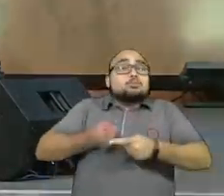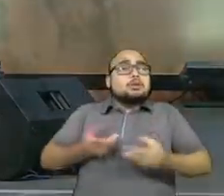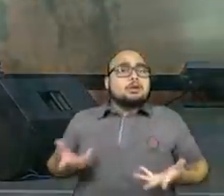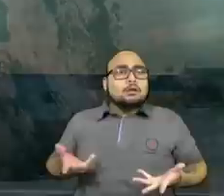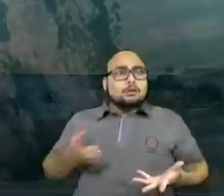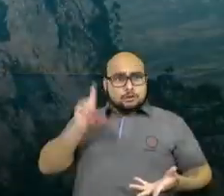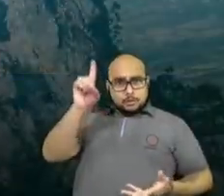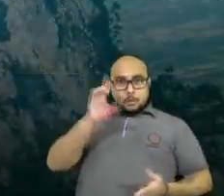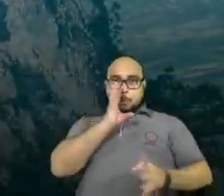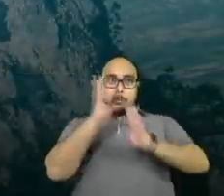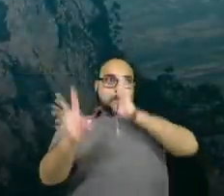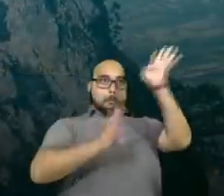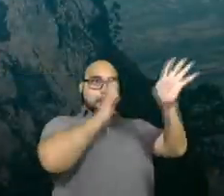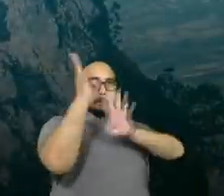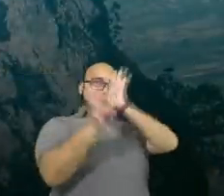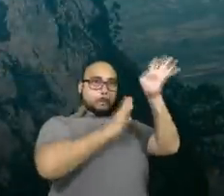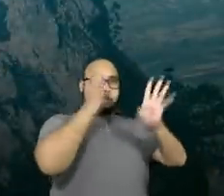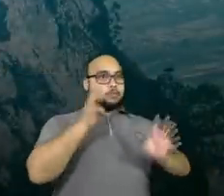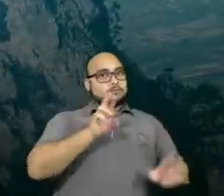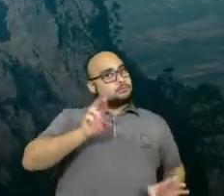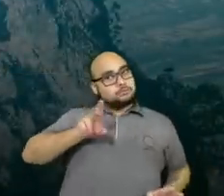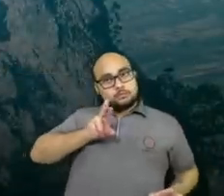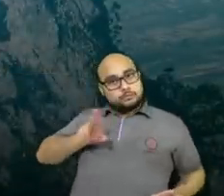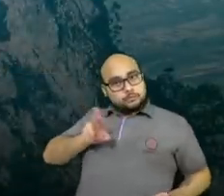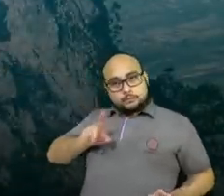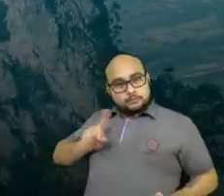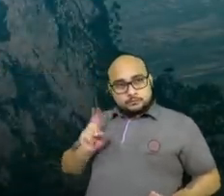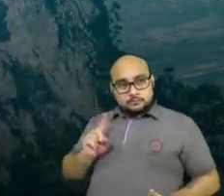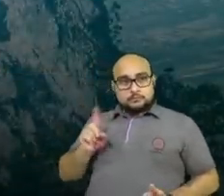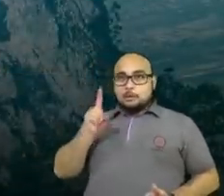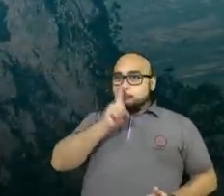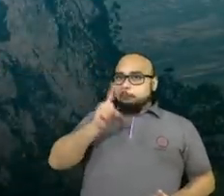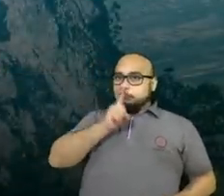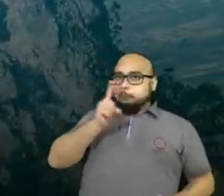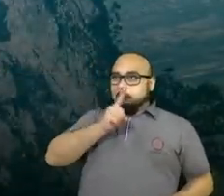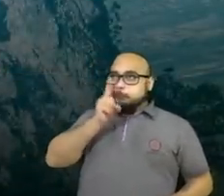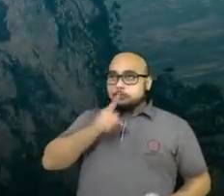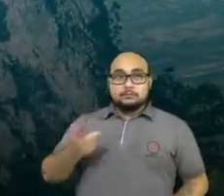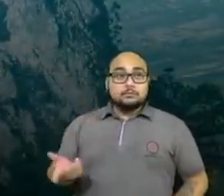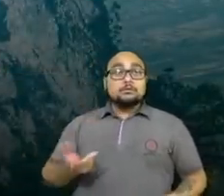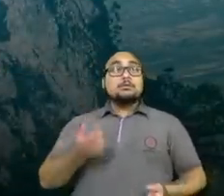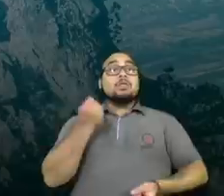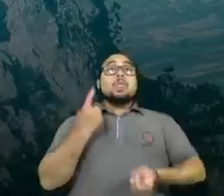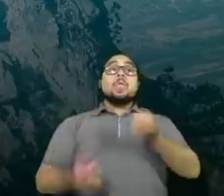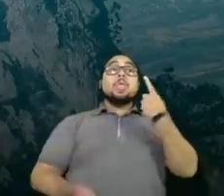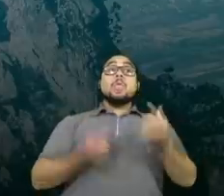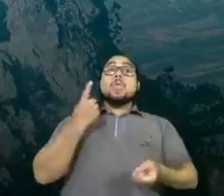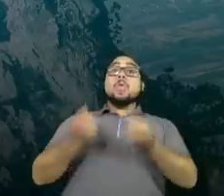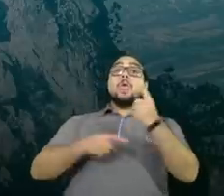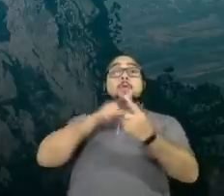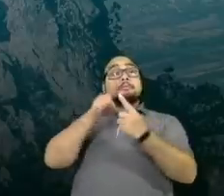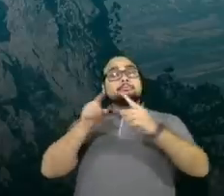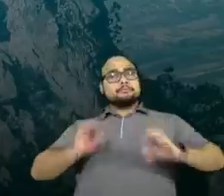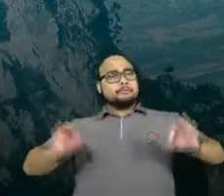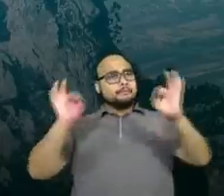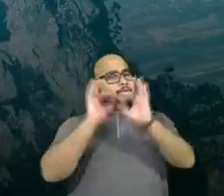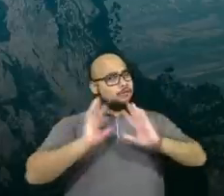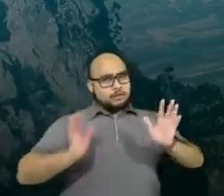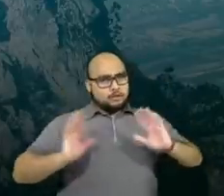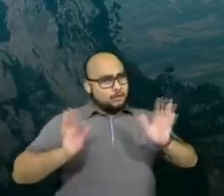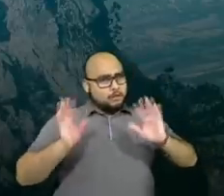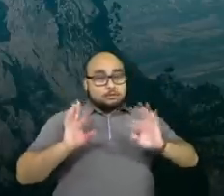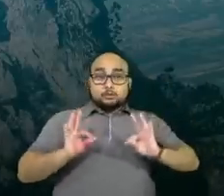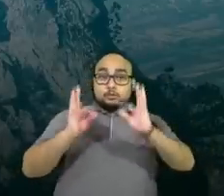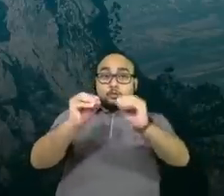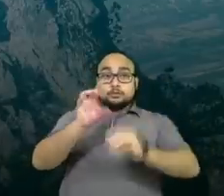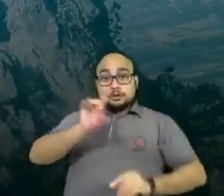toa. Deus não faz nada aleatório. Deus não faz nada sem propósito. Tudo que Deus faz tem um